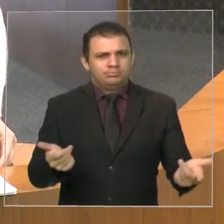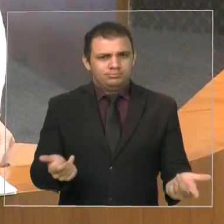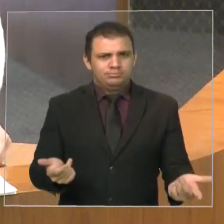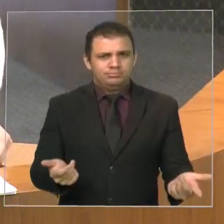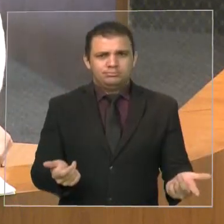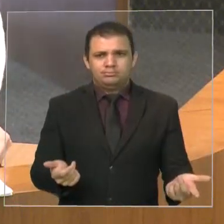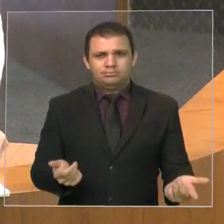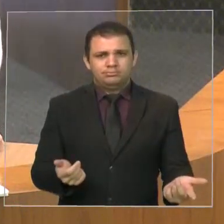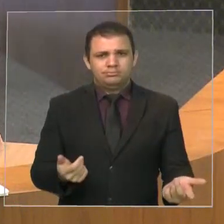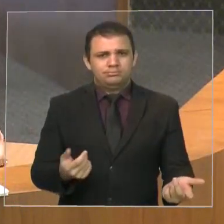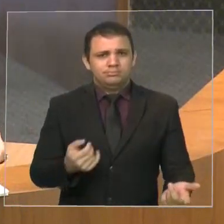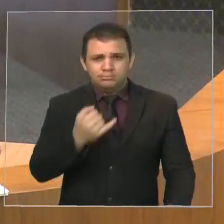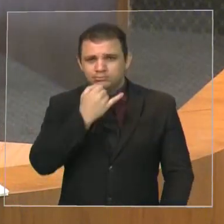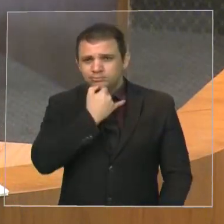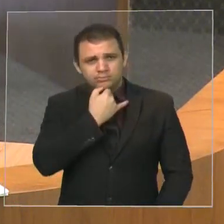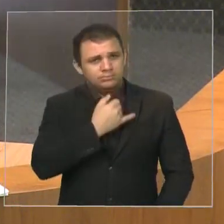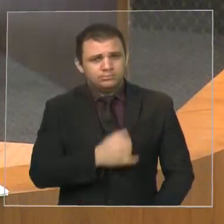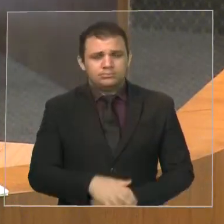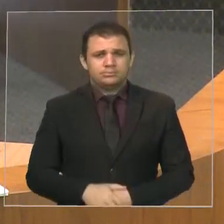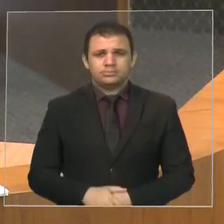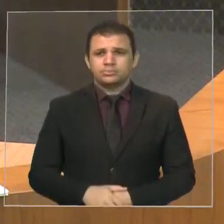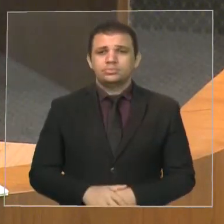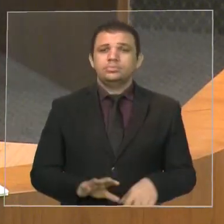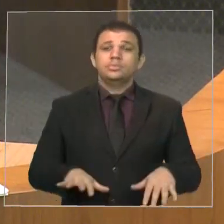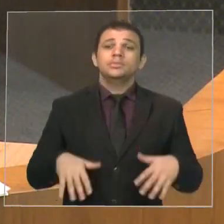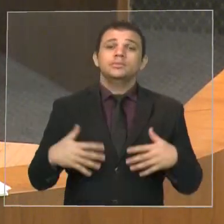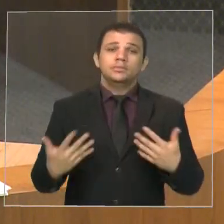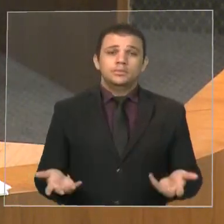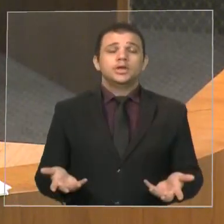muito triste. Então,